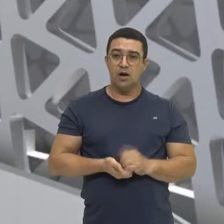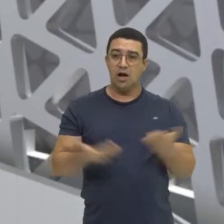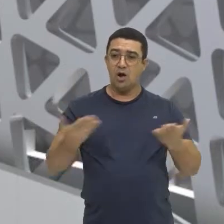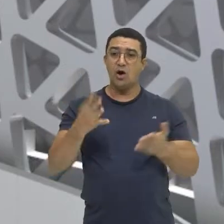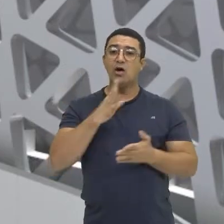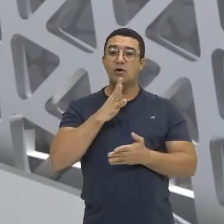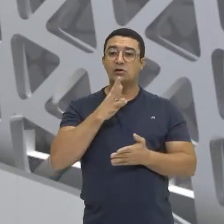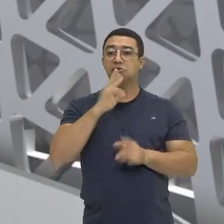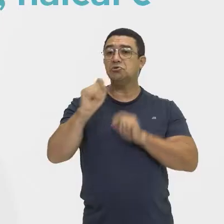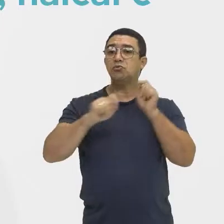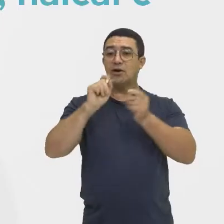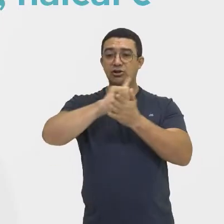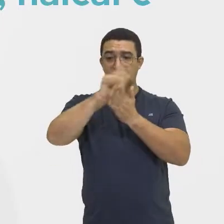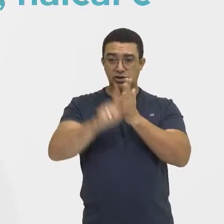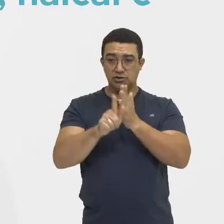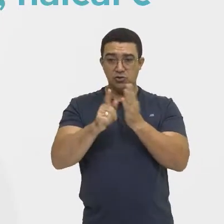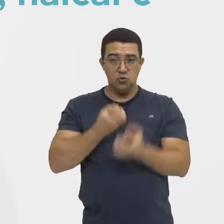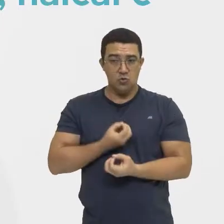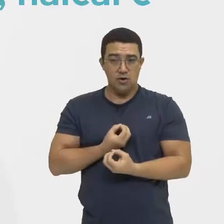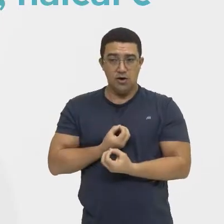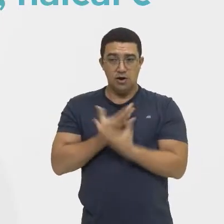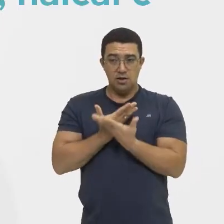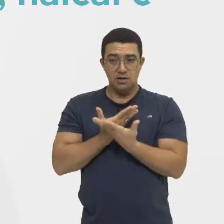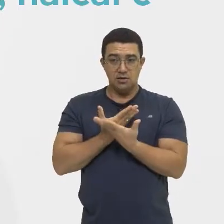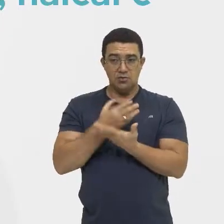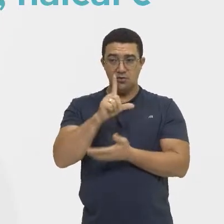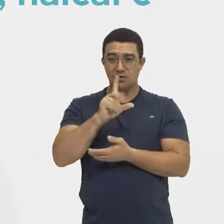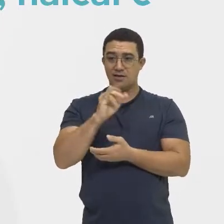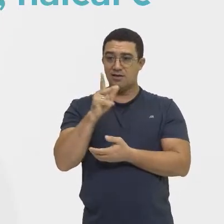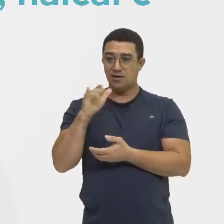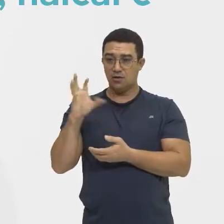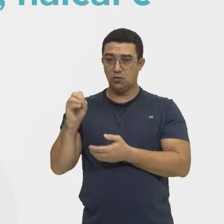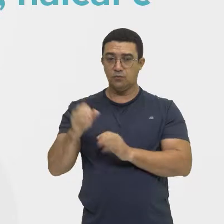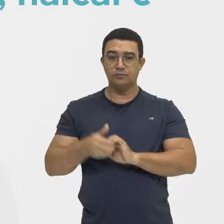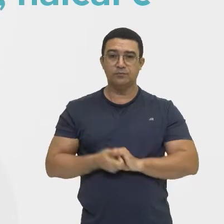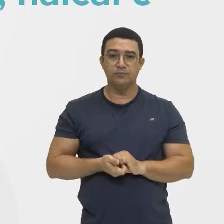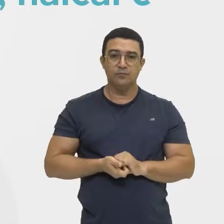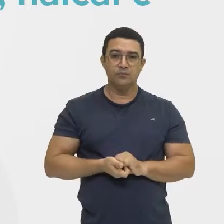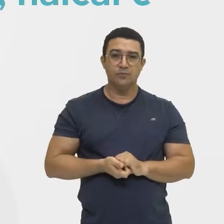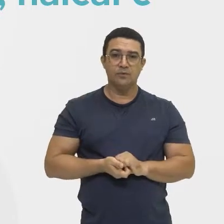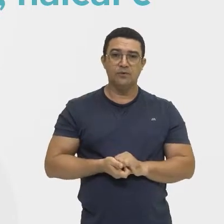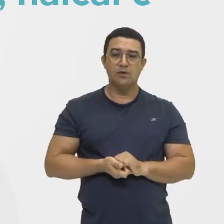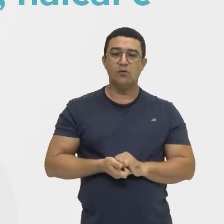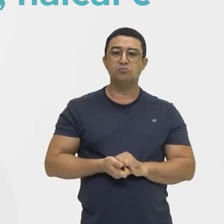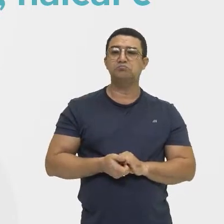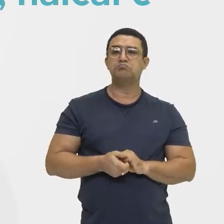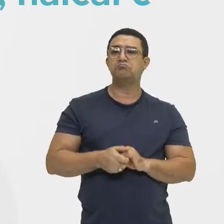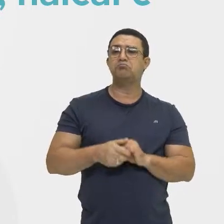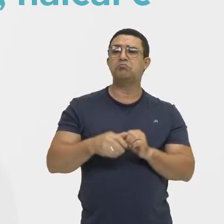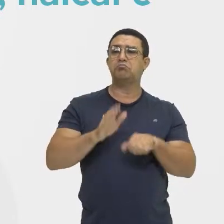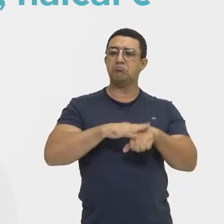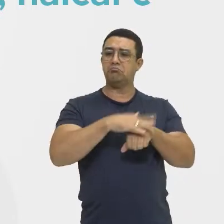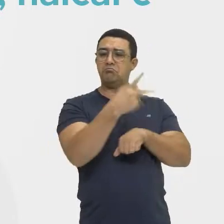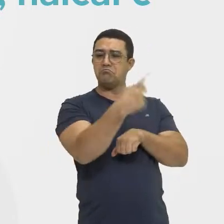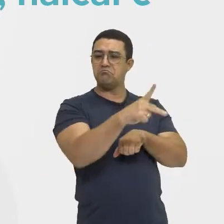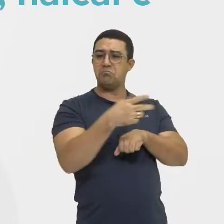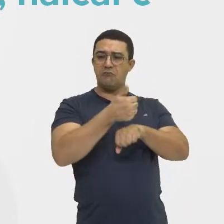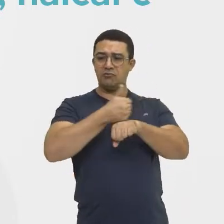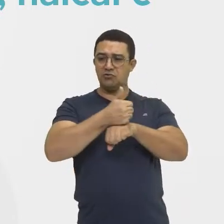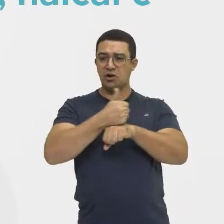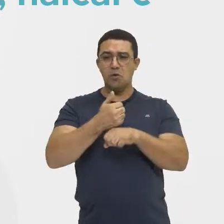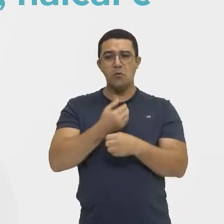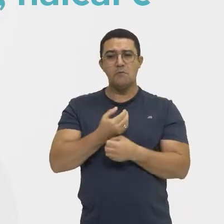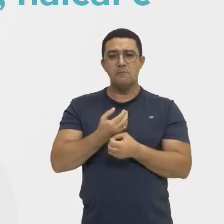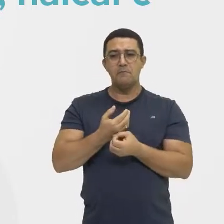gênero lírico. Então, vamos lá. No gênero lírico, o poeta expressa seus sentimentos